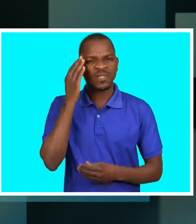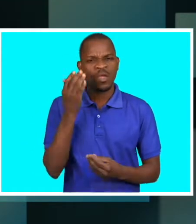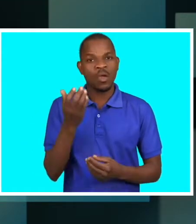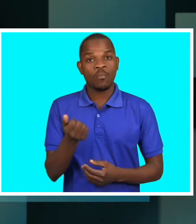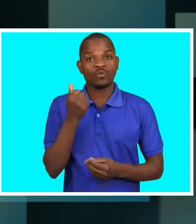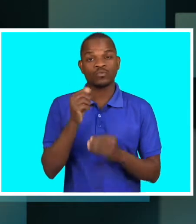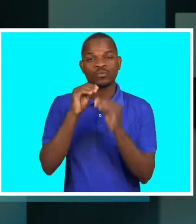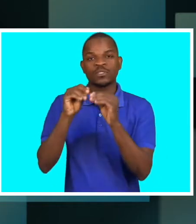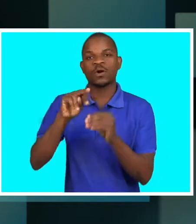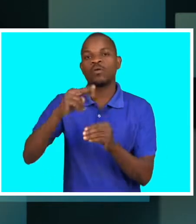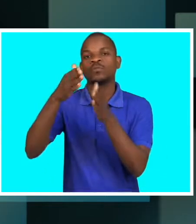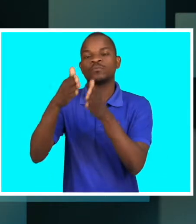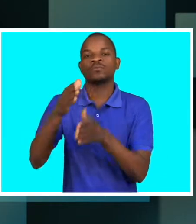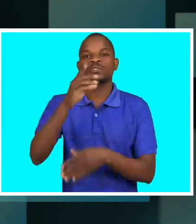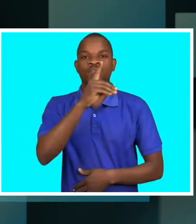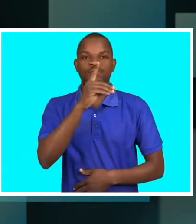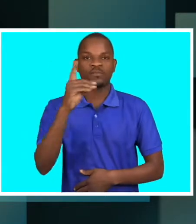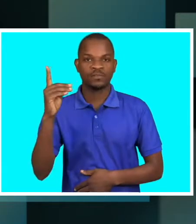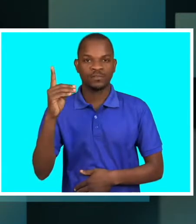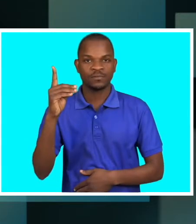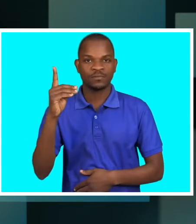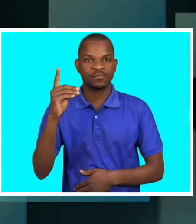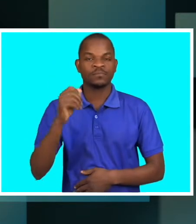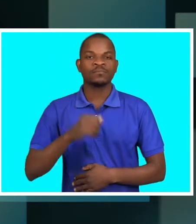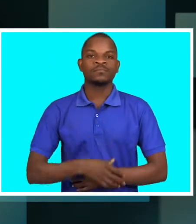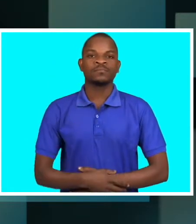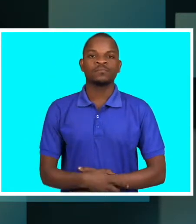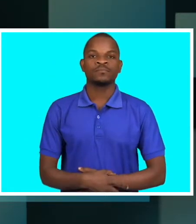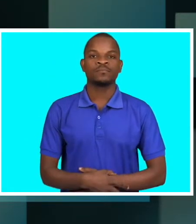não ensinar uma pessoa com deficiência?